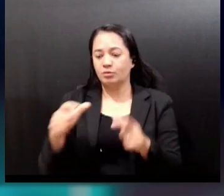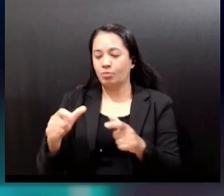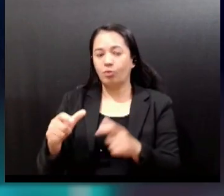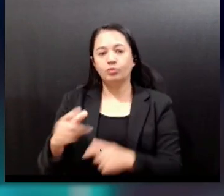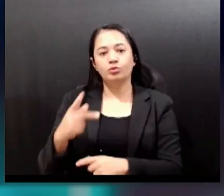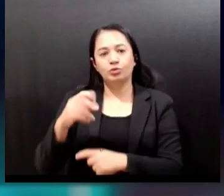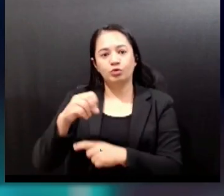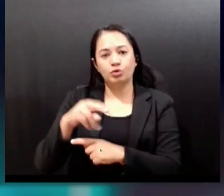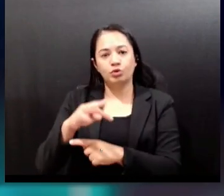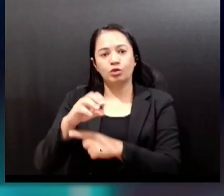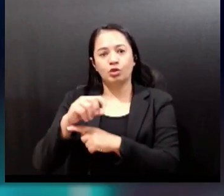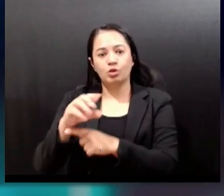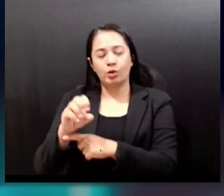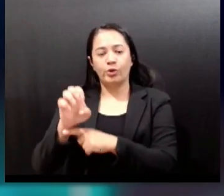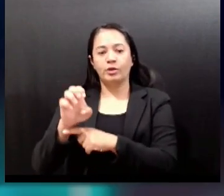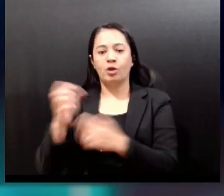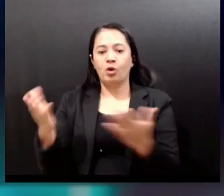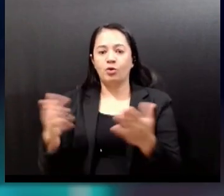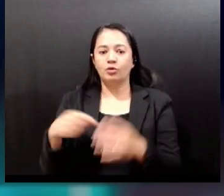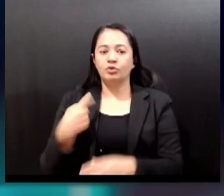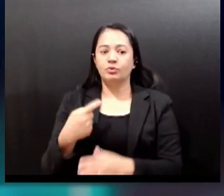esse investimento de